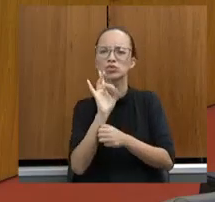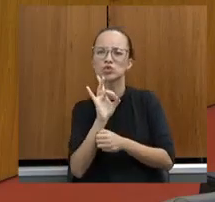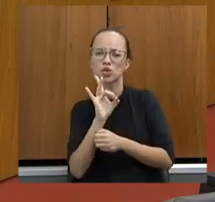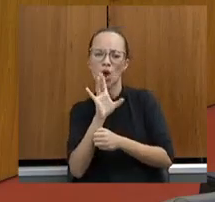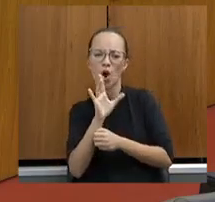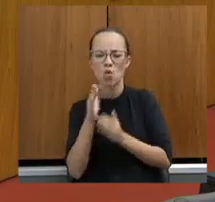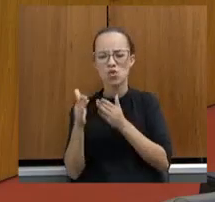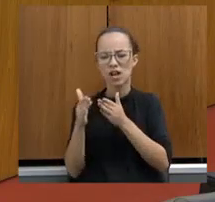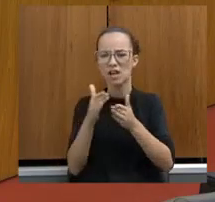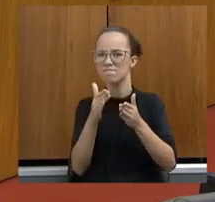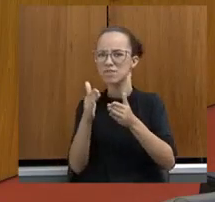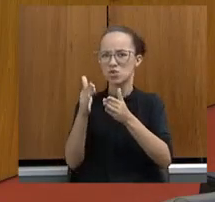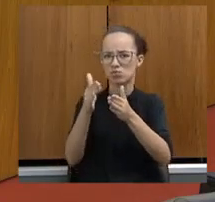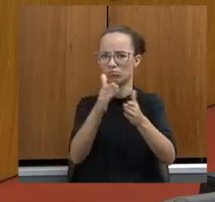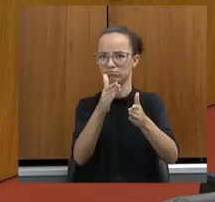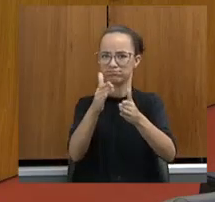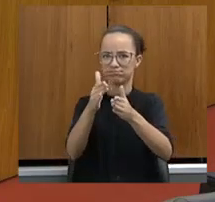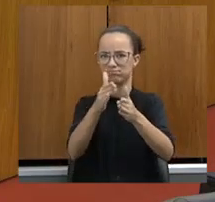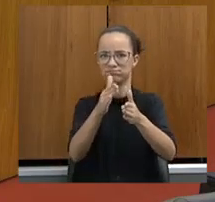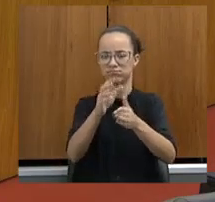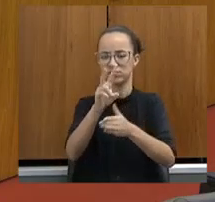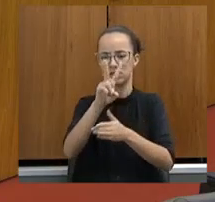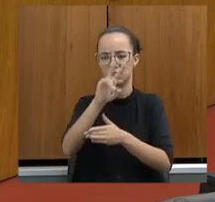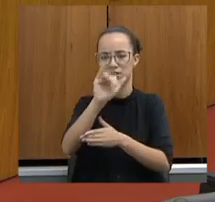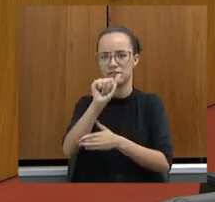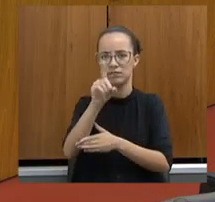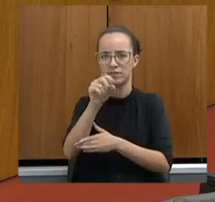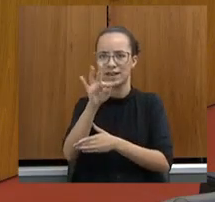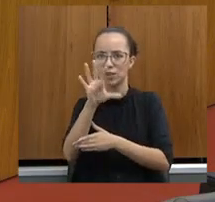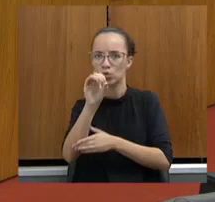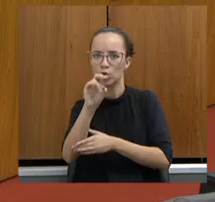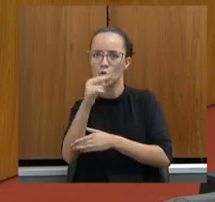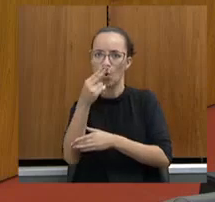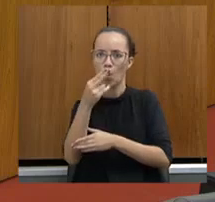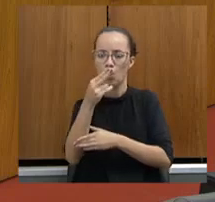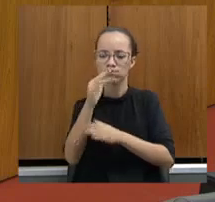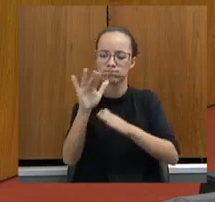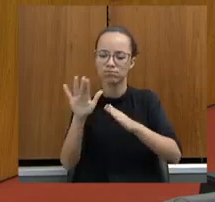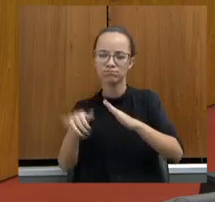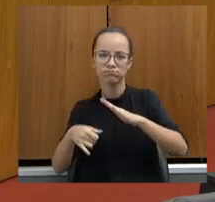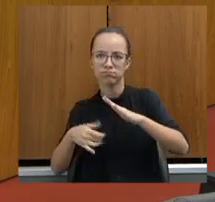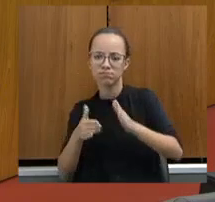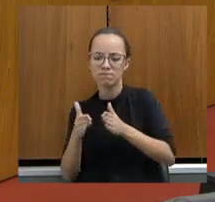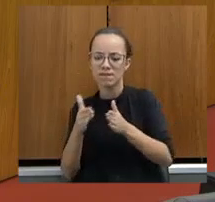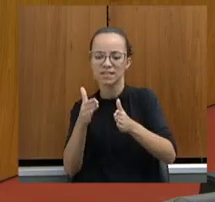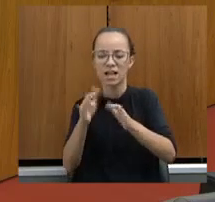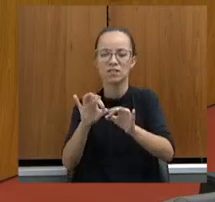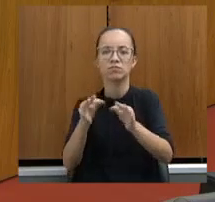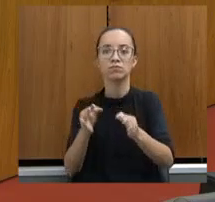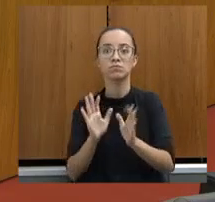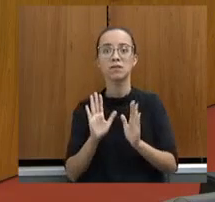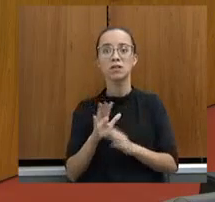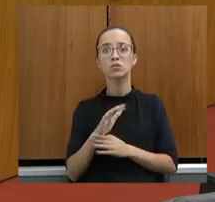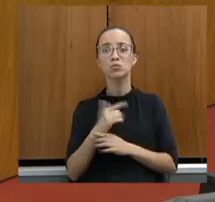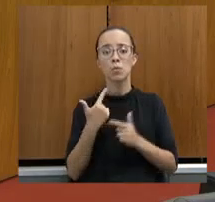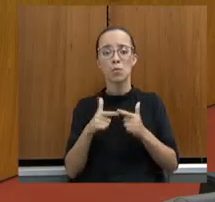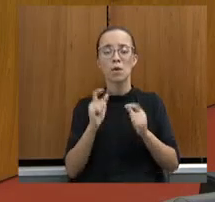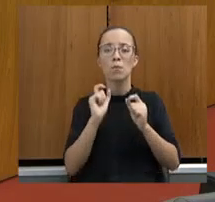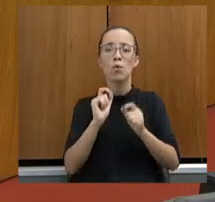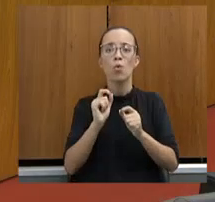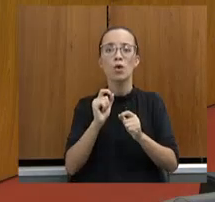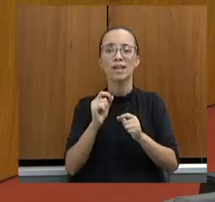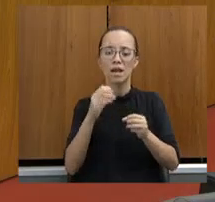travessias em desnível viaduto ou passagem inferior o grande problema que nós temos na região